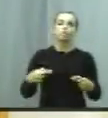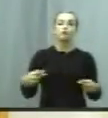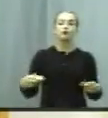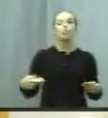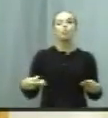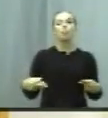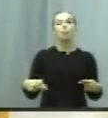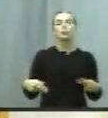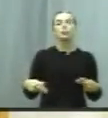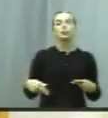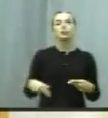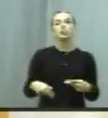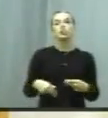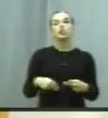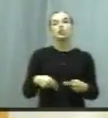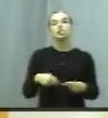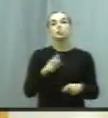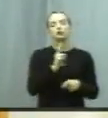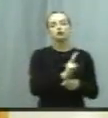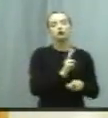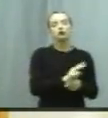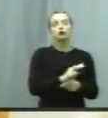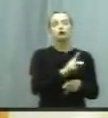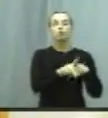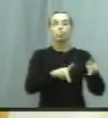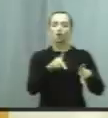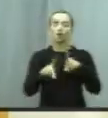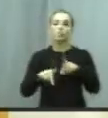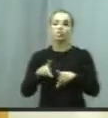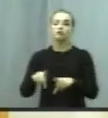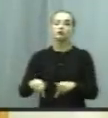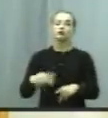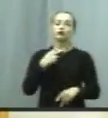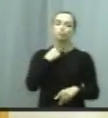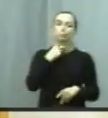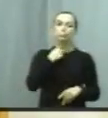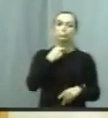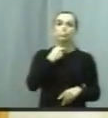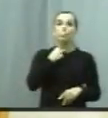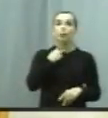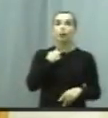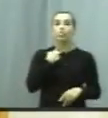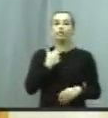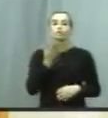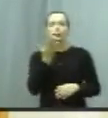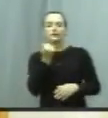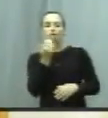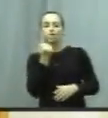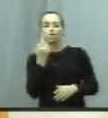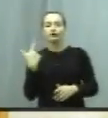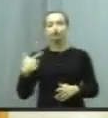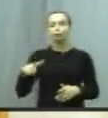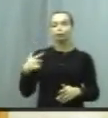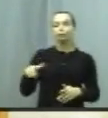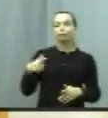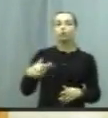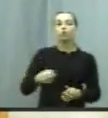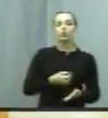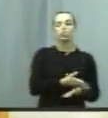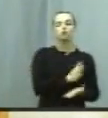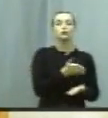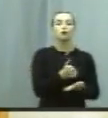de uma boa parte mas não dá pra chegar ao limite de não se ter alimento para poder distribuir